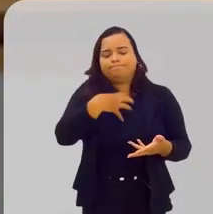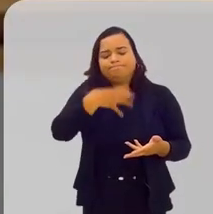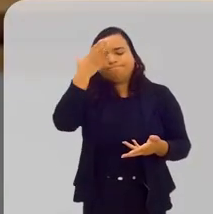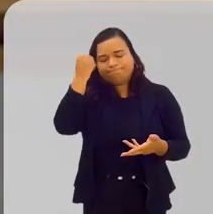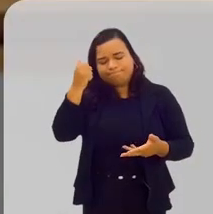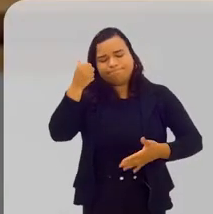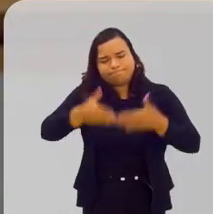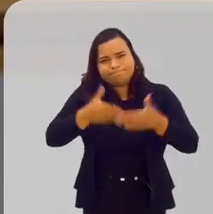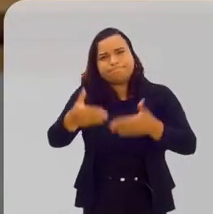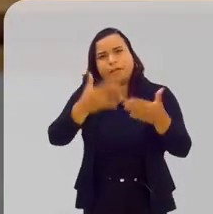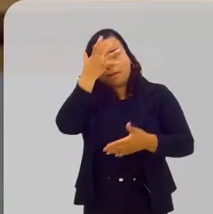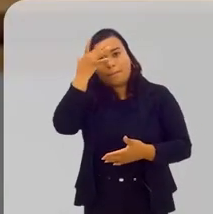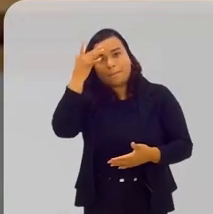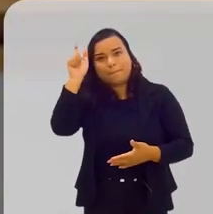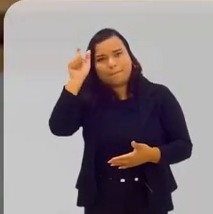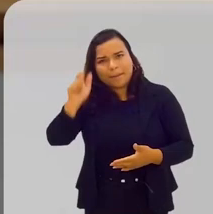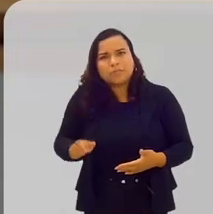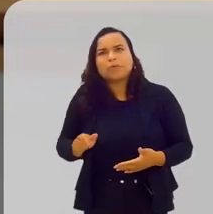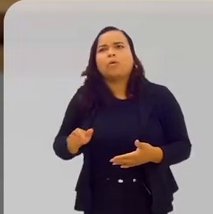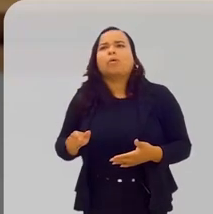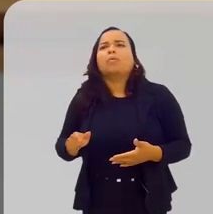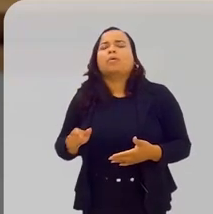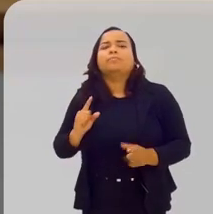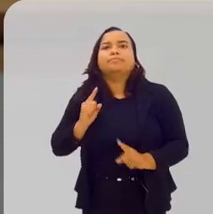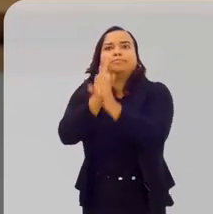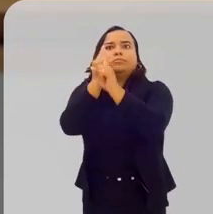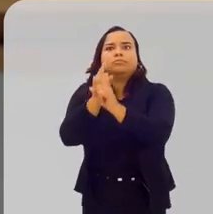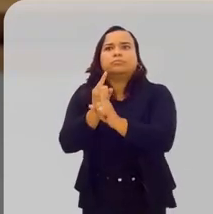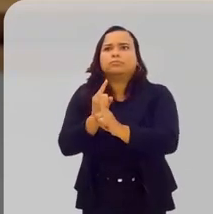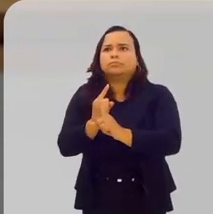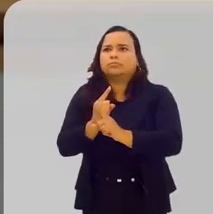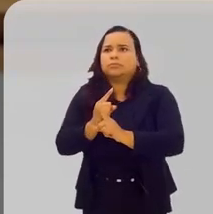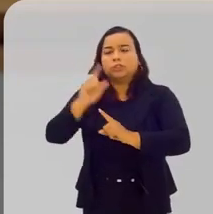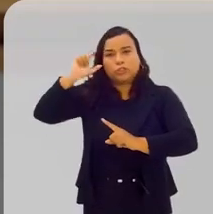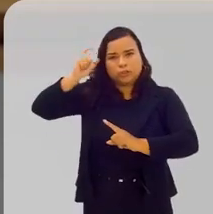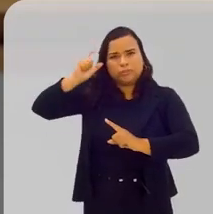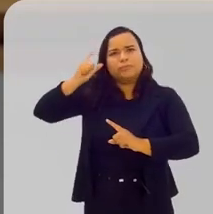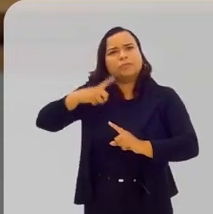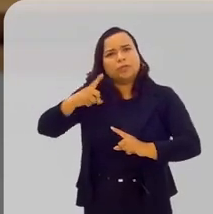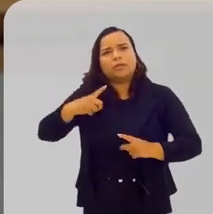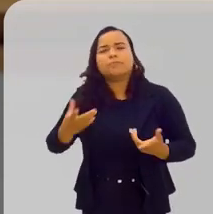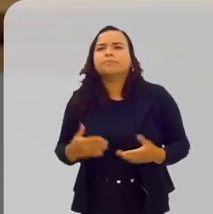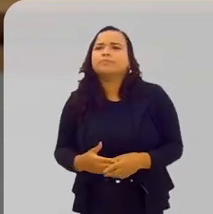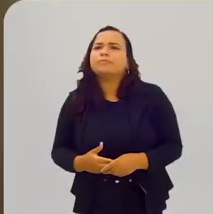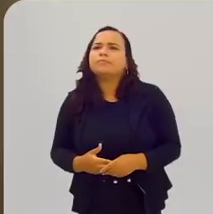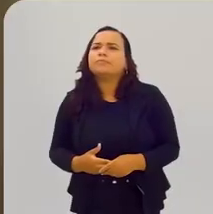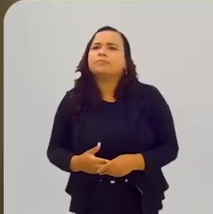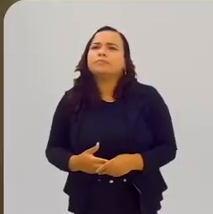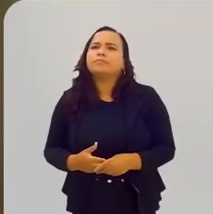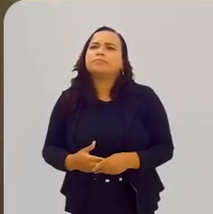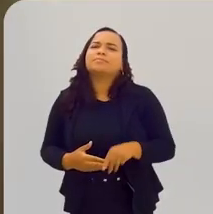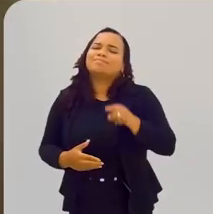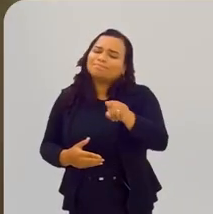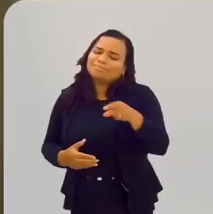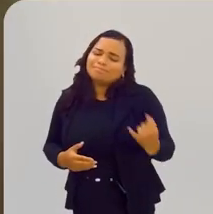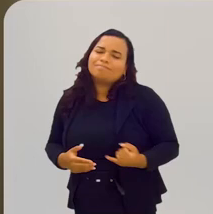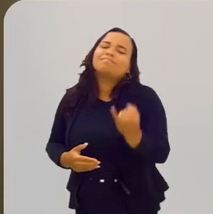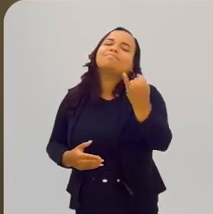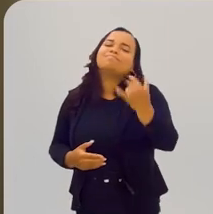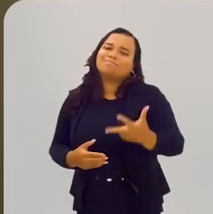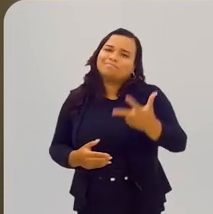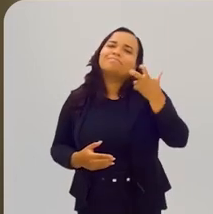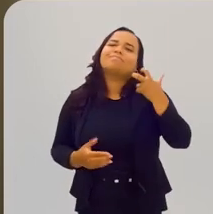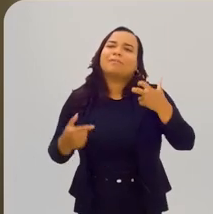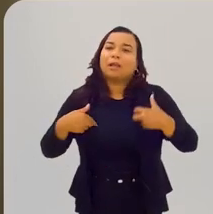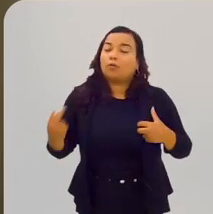importante no processo de uma pessoa que descobre um distúrbio é muito importante